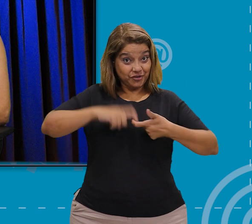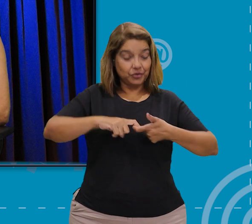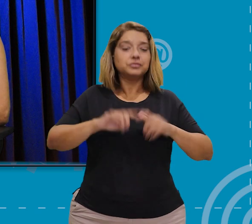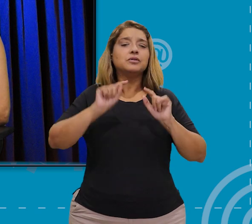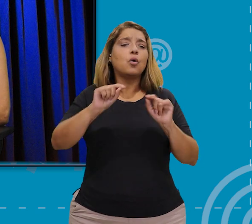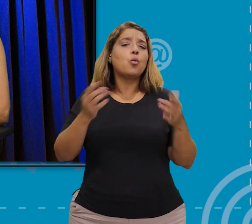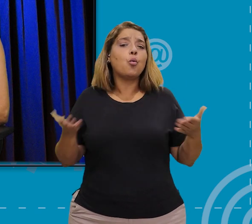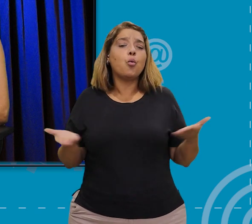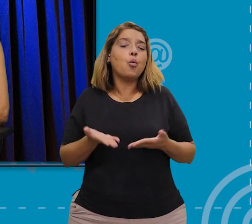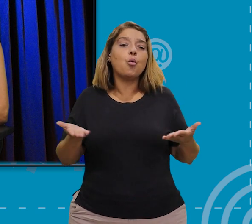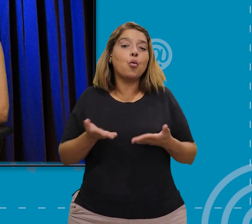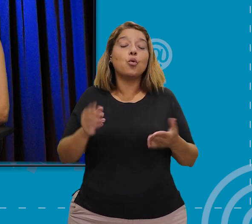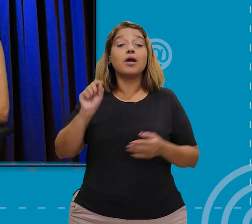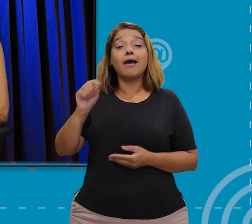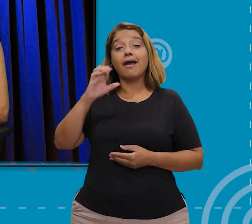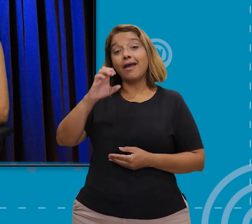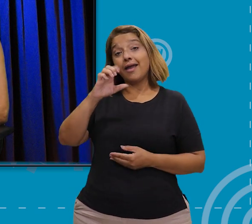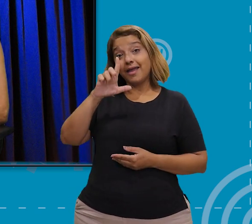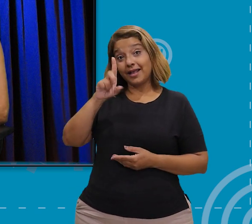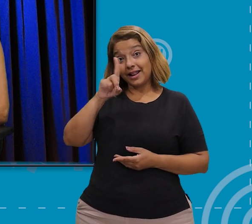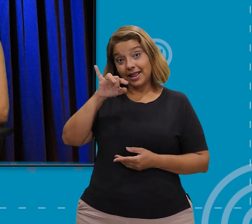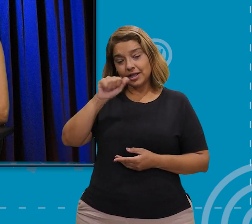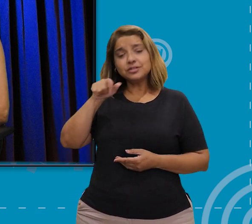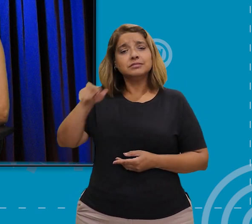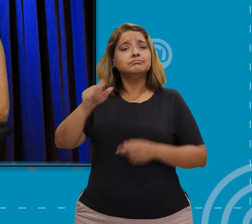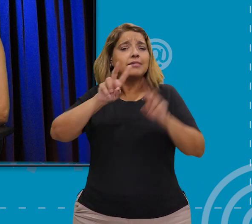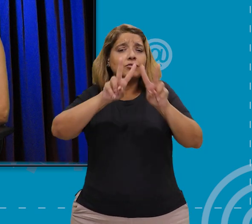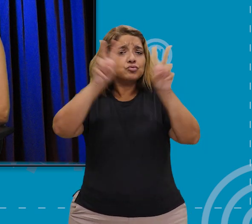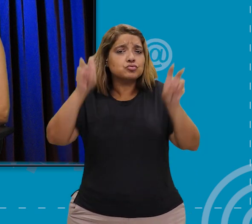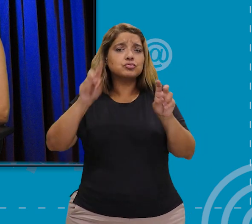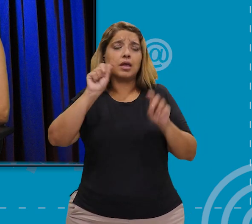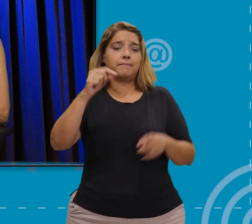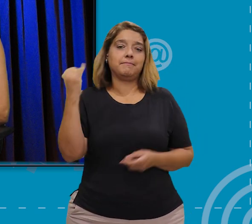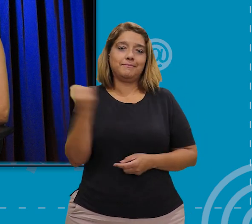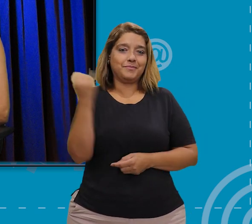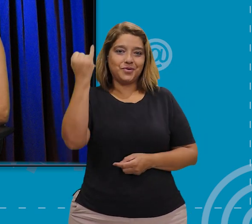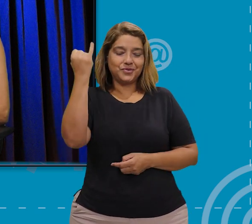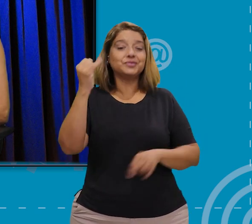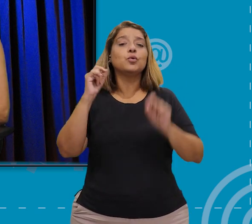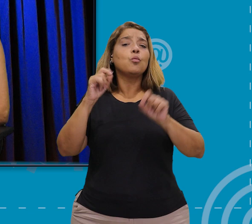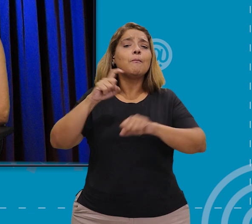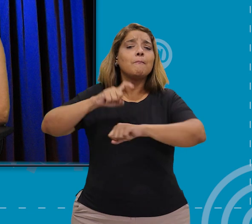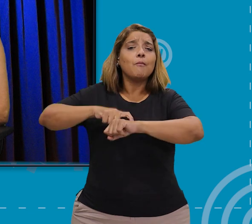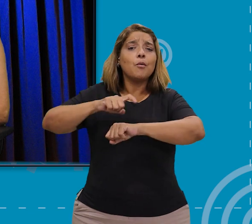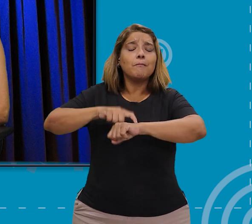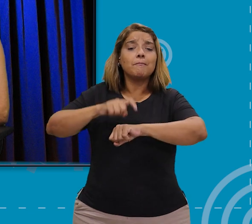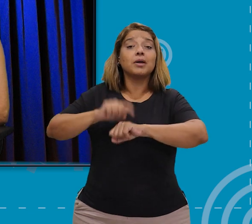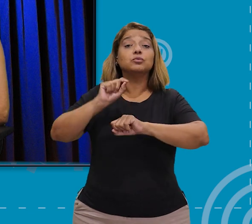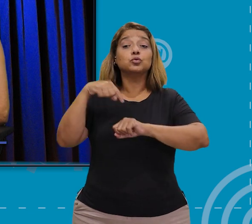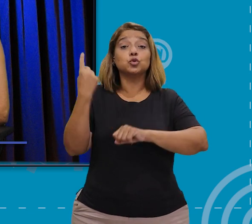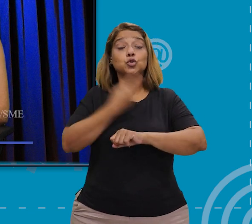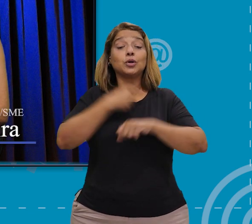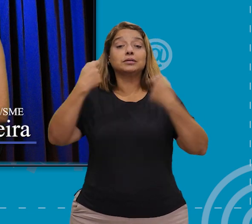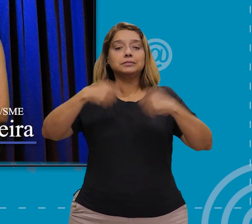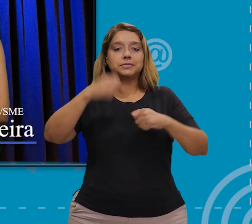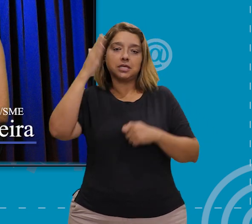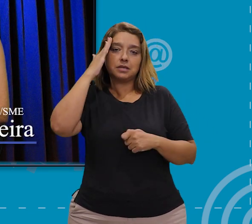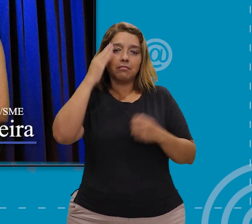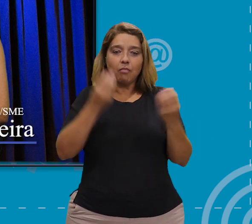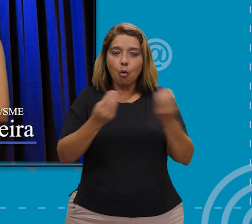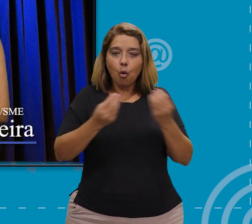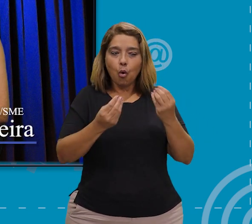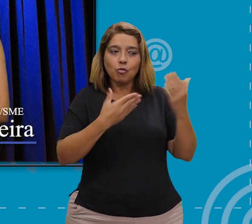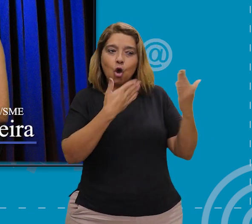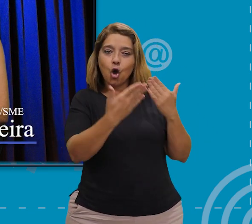E hoje a gente vai falar com a Clédia sobre esse assunto tão importante em um momento que a gente precisa saber conversar,